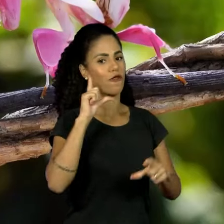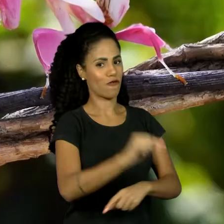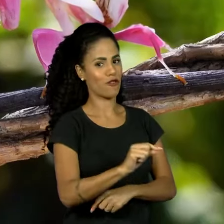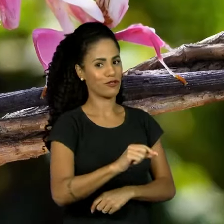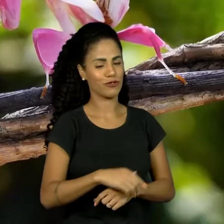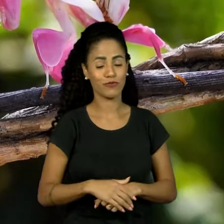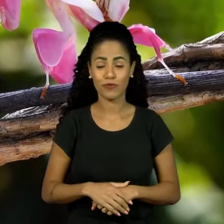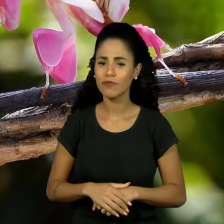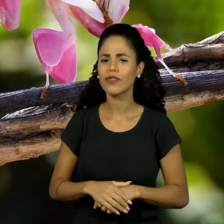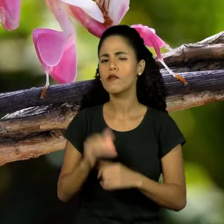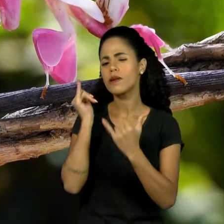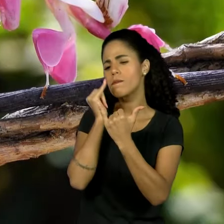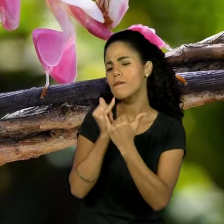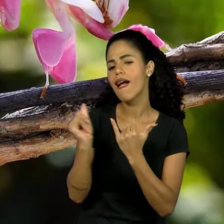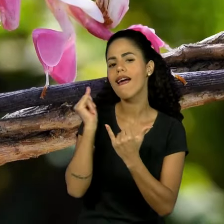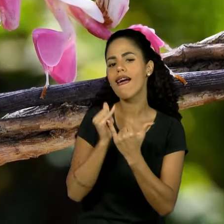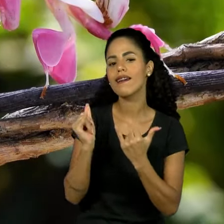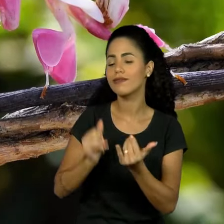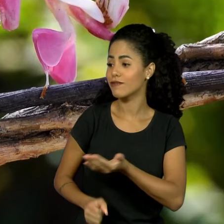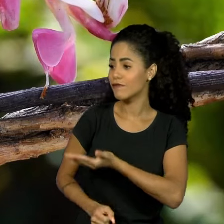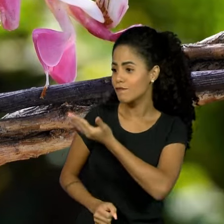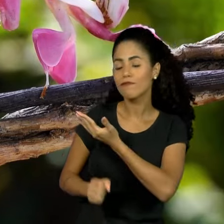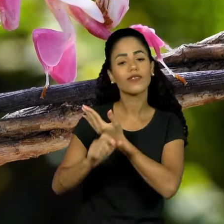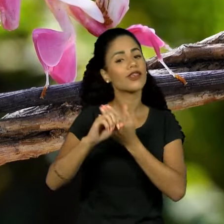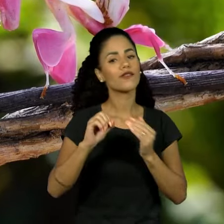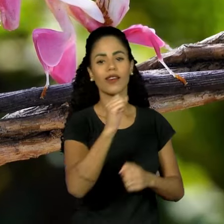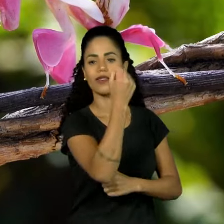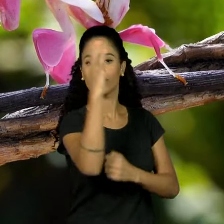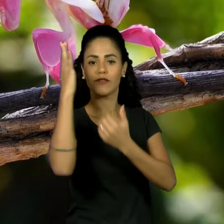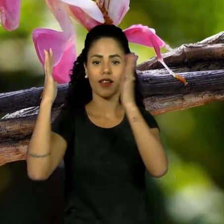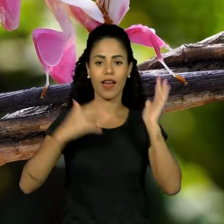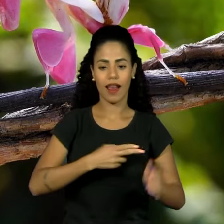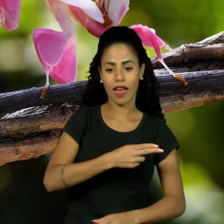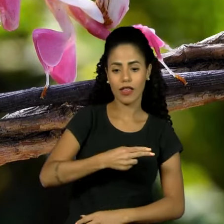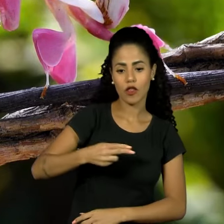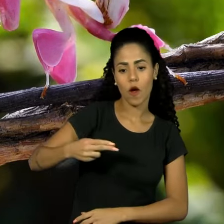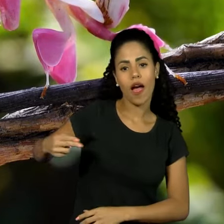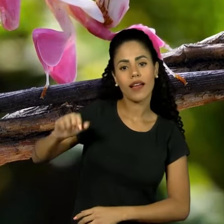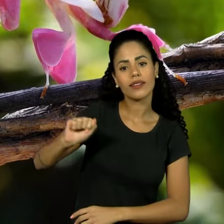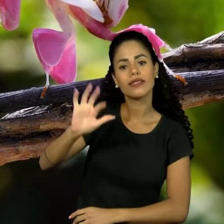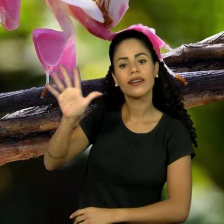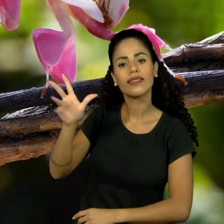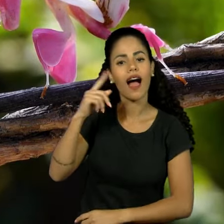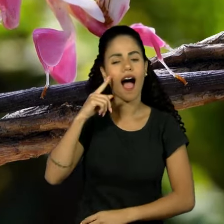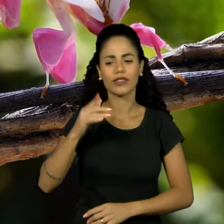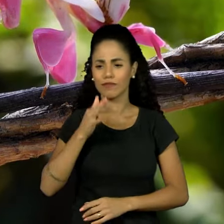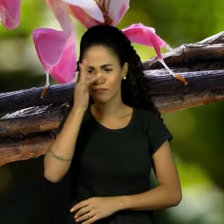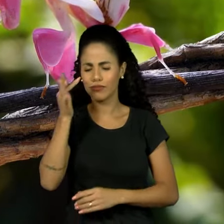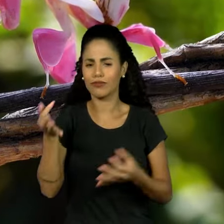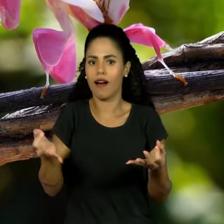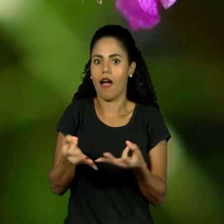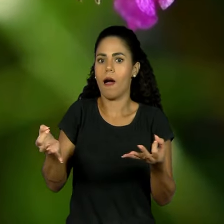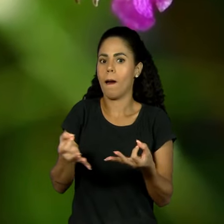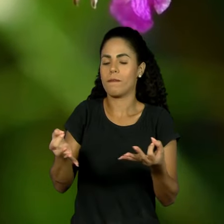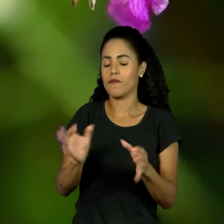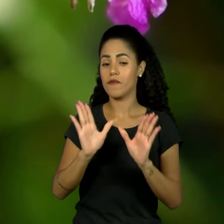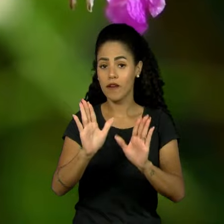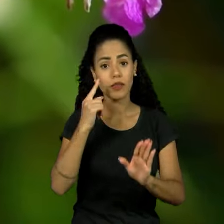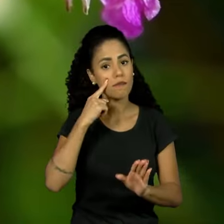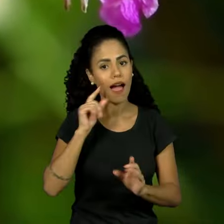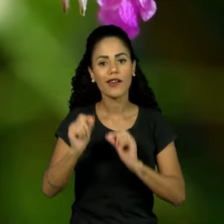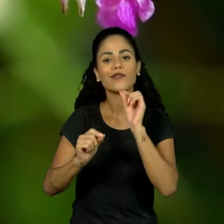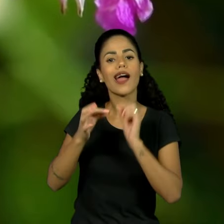A semelhança dessa espécie nativa das florestas da Indonésia, na Ásia, com a flor, é impressionante. As